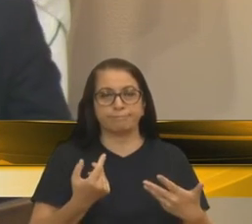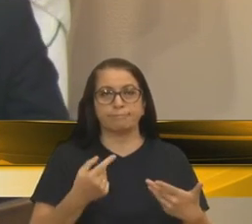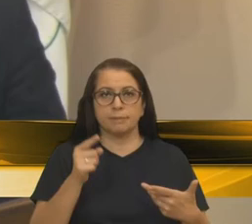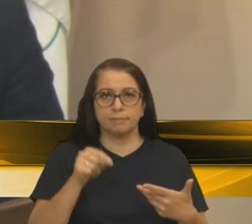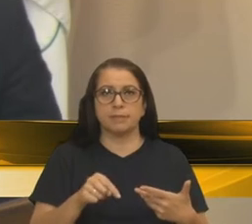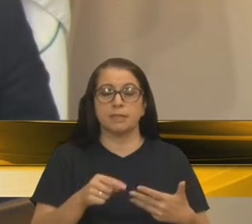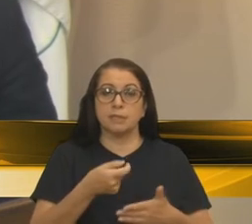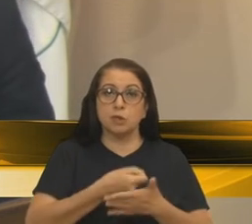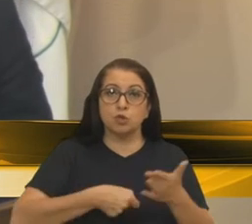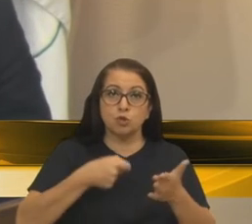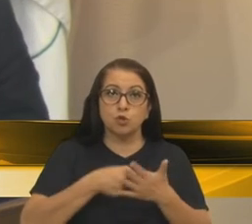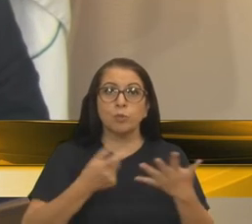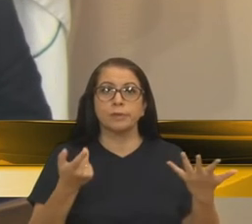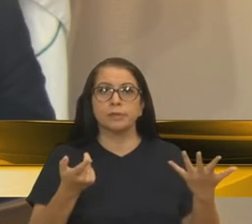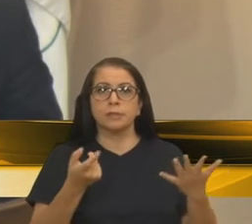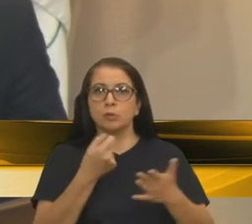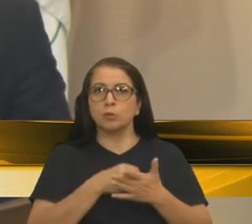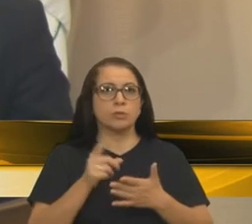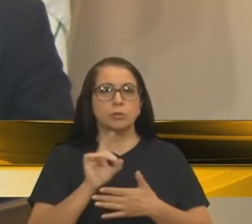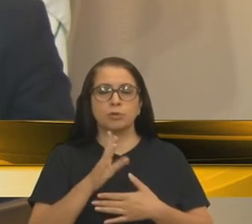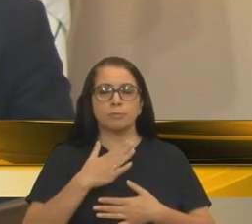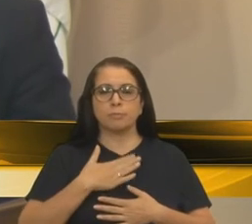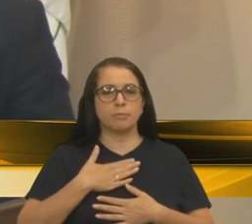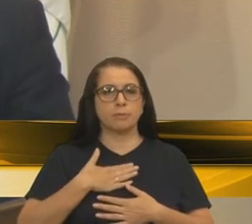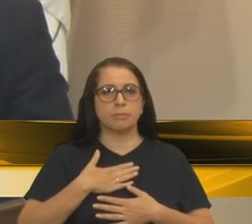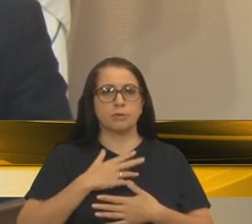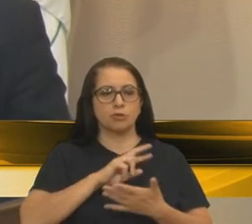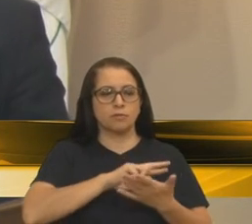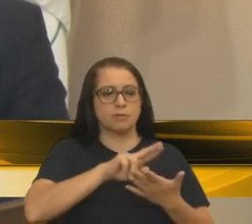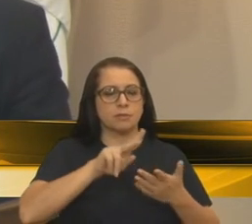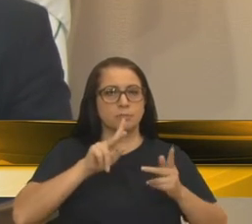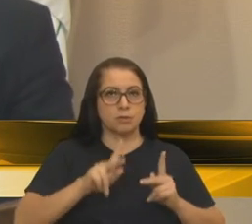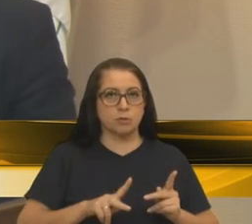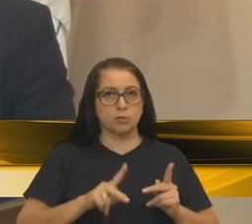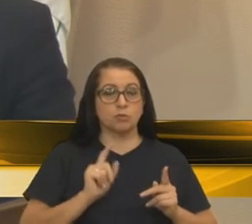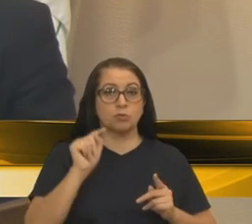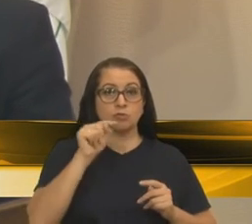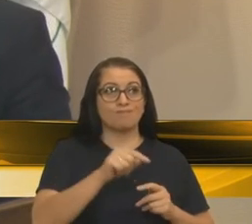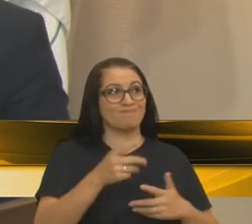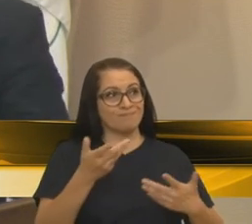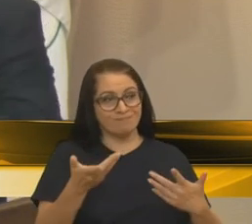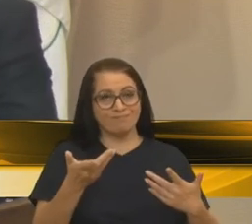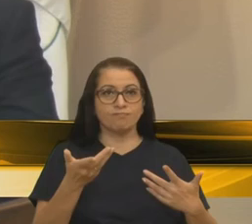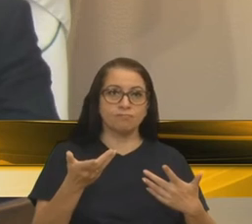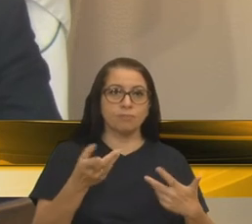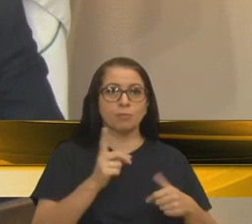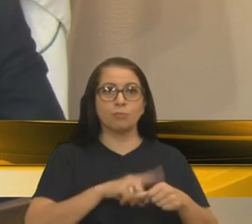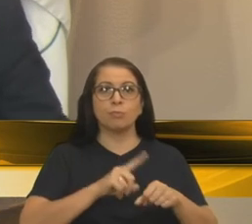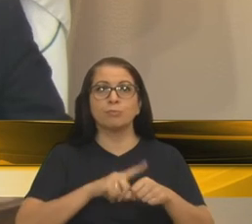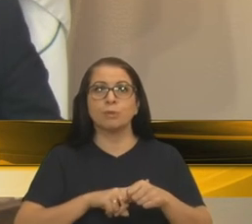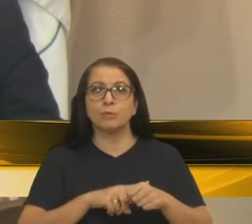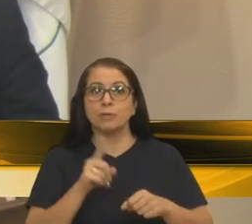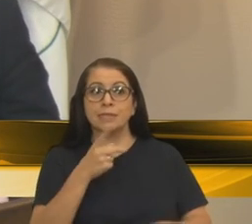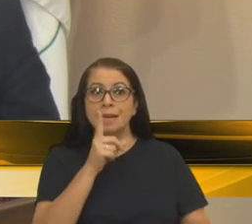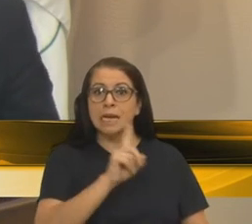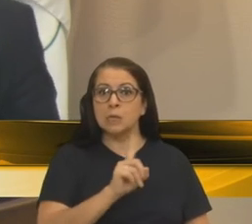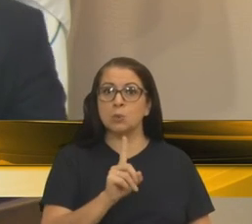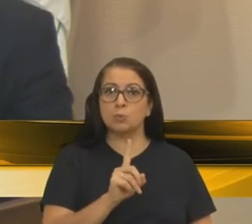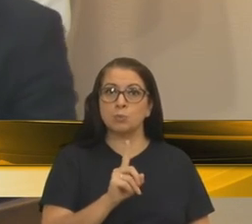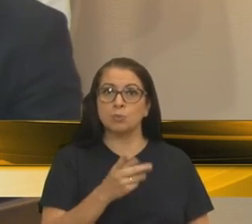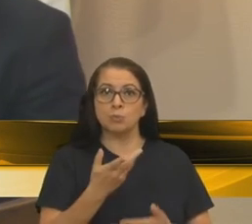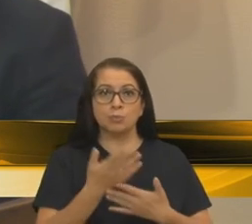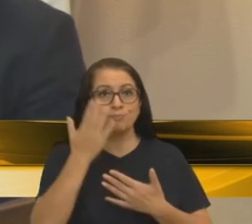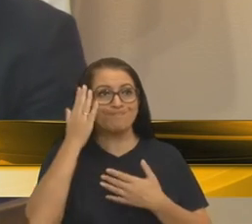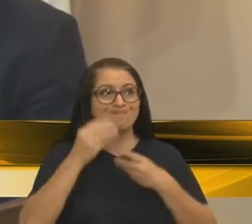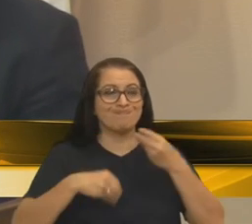essas lutas, elas são lutas não só minhas, são de várias pessoas. E quando a gente chega num momento em que é não, e que a gente